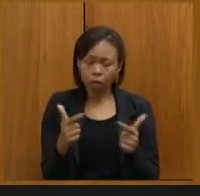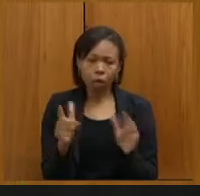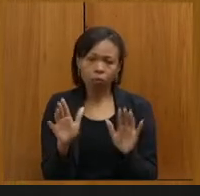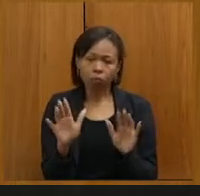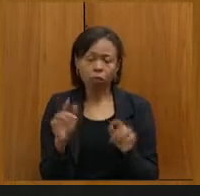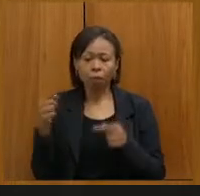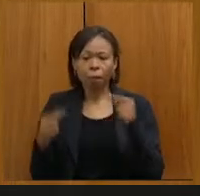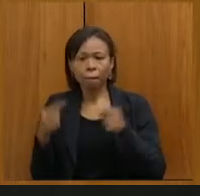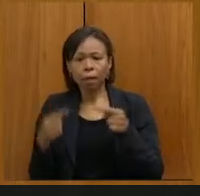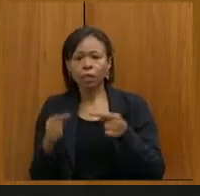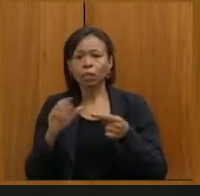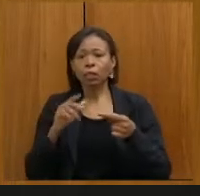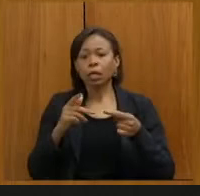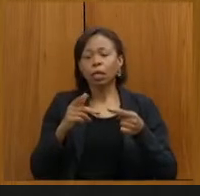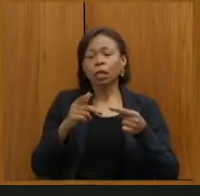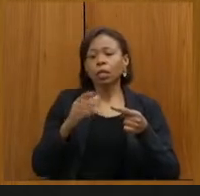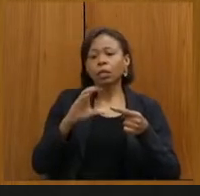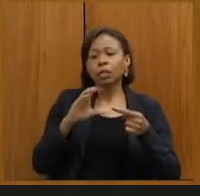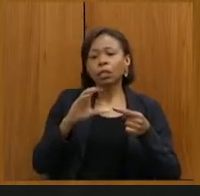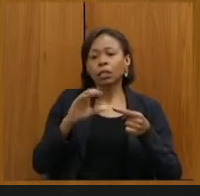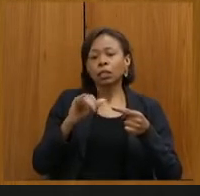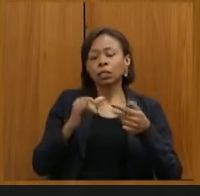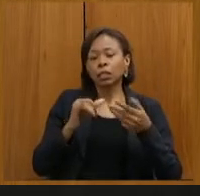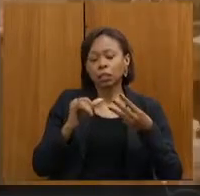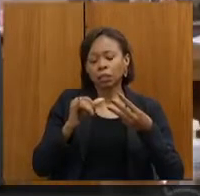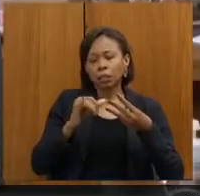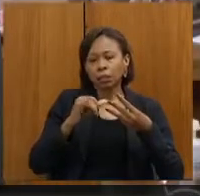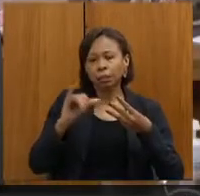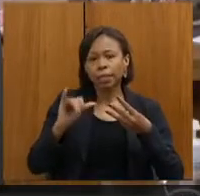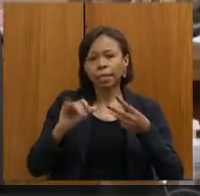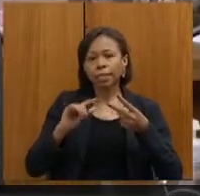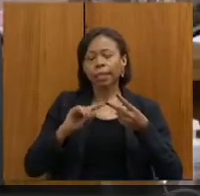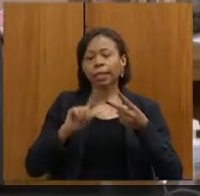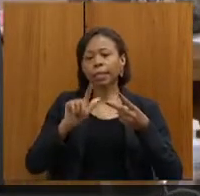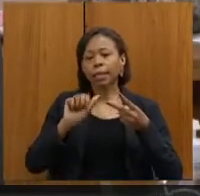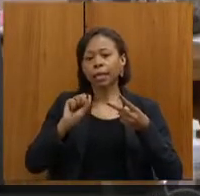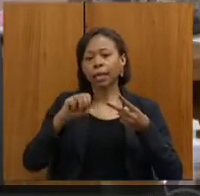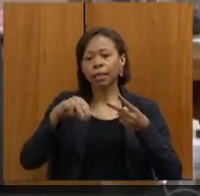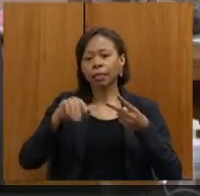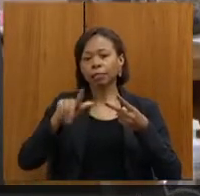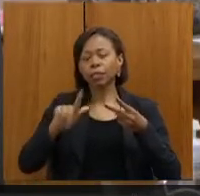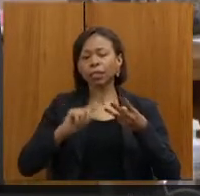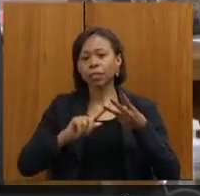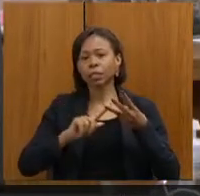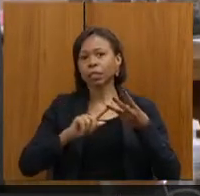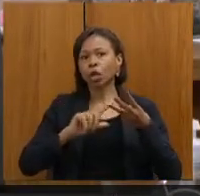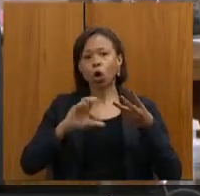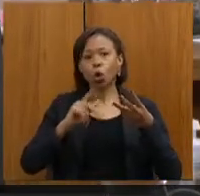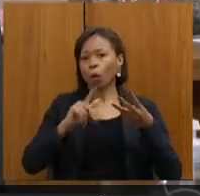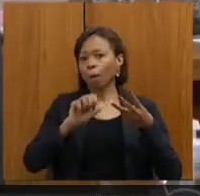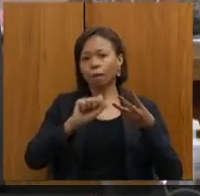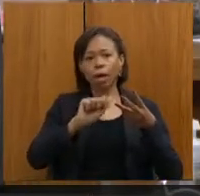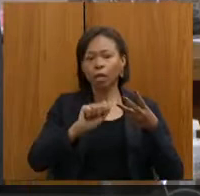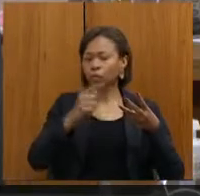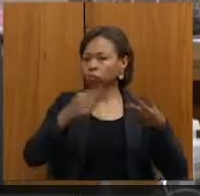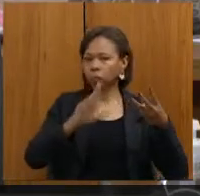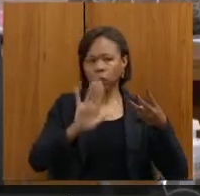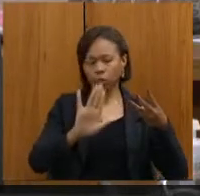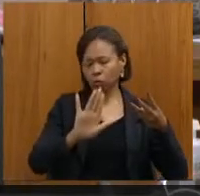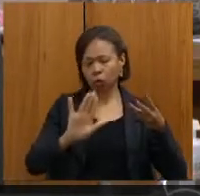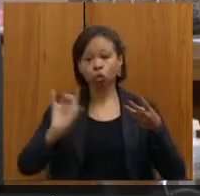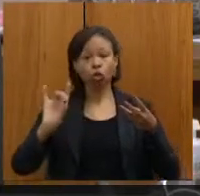atração COPASA e Cemig gasmig somente decodeme com o objetivo de ajudar no Equilíbrio orçamentário e financeiro